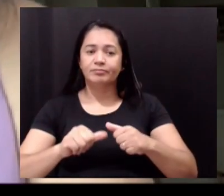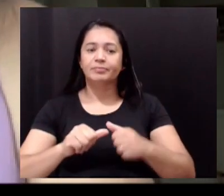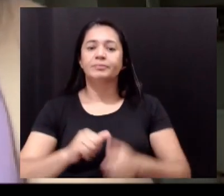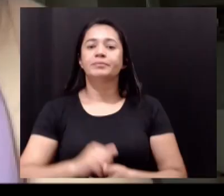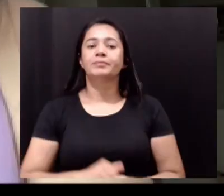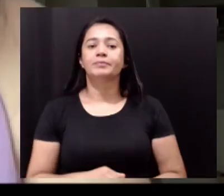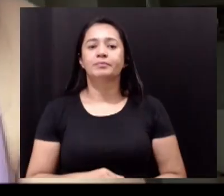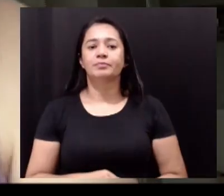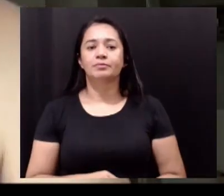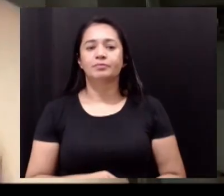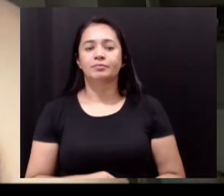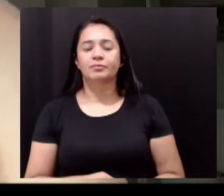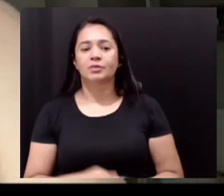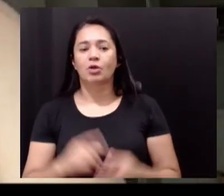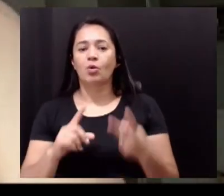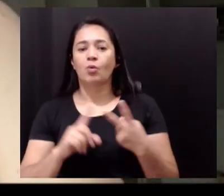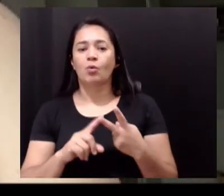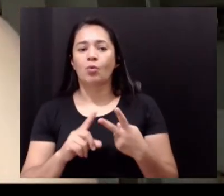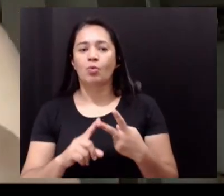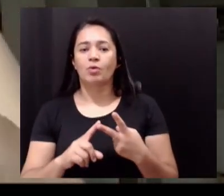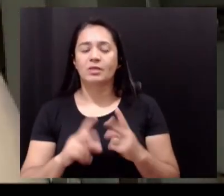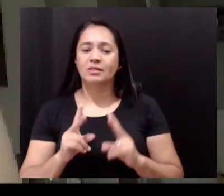Segundo passo é sempre realizar uma